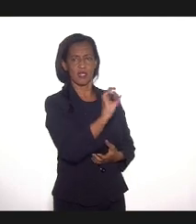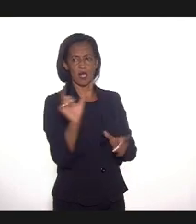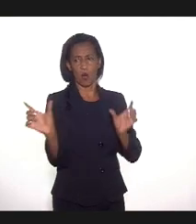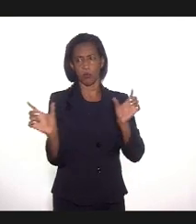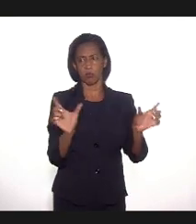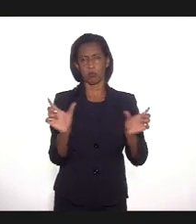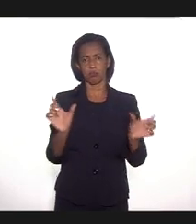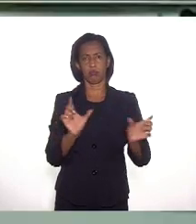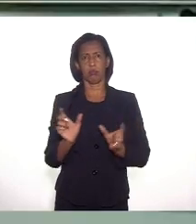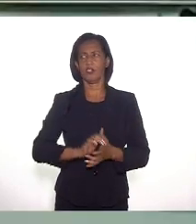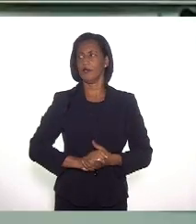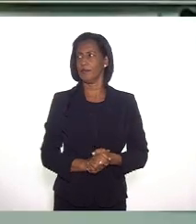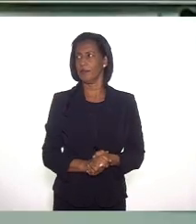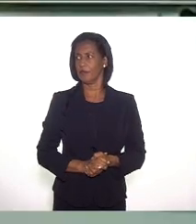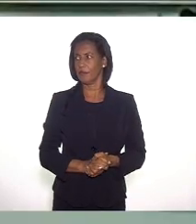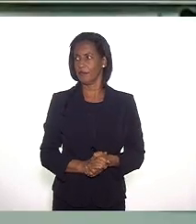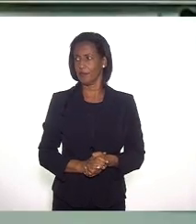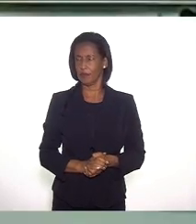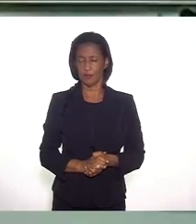que tem consenso.